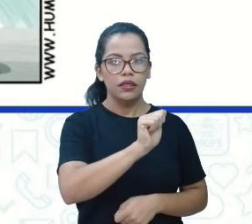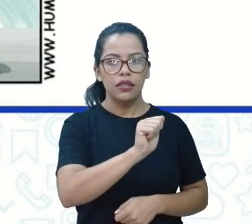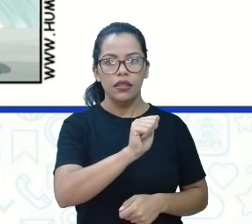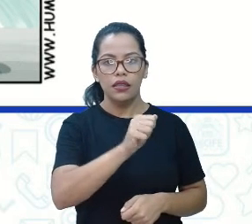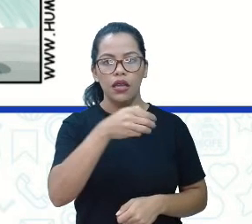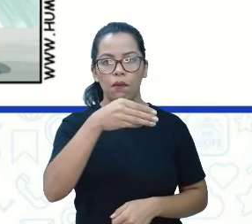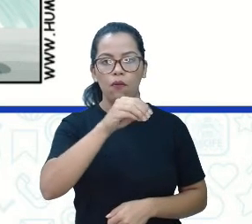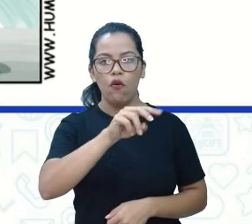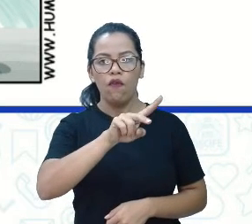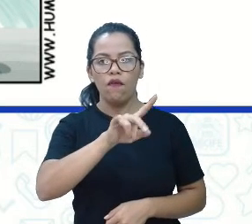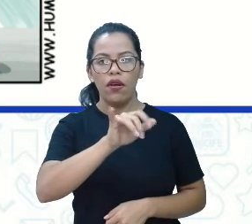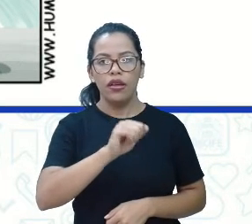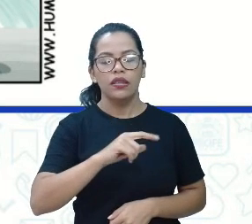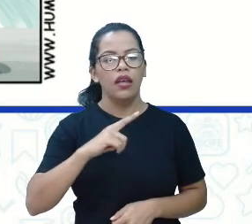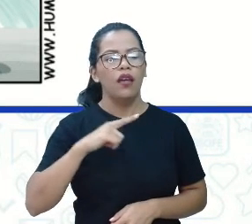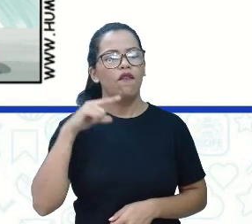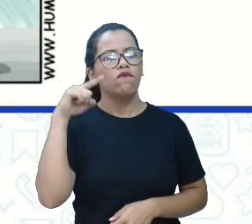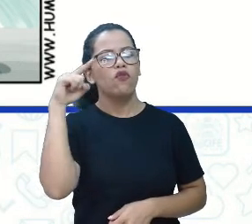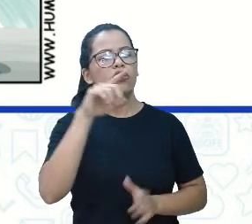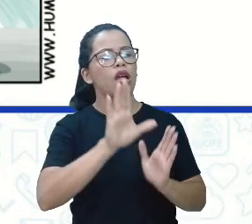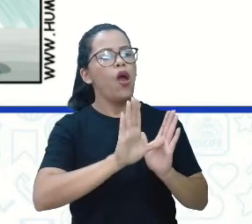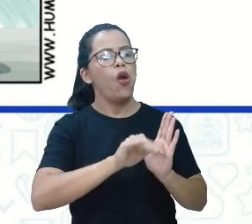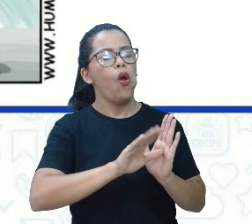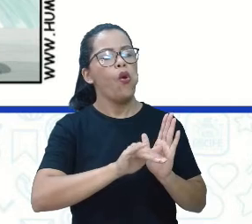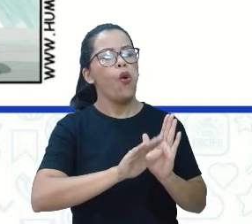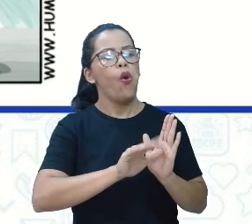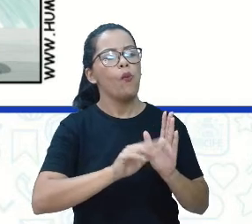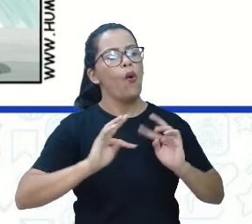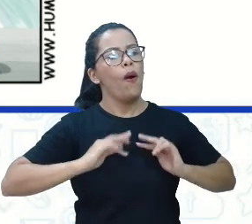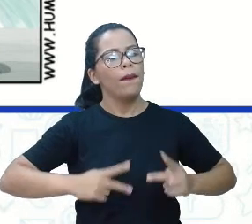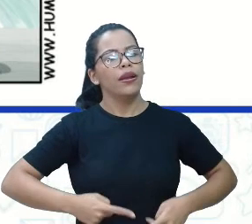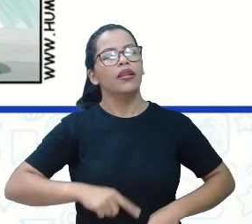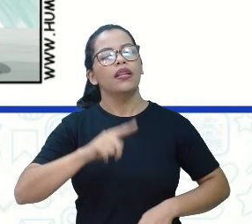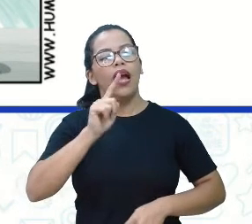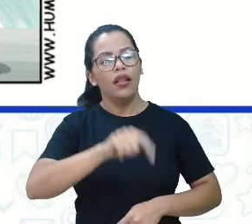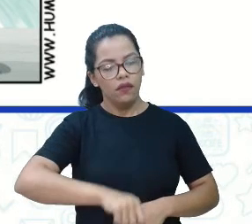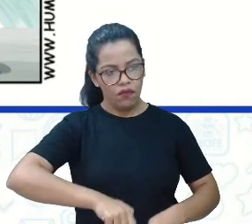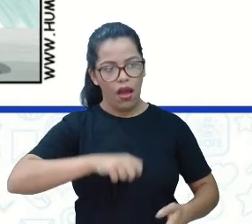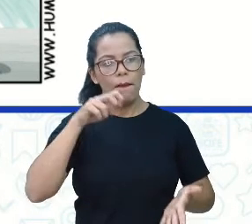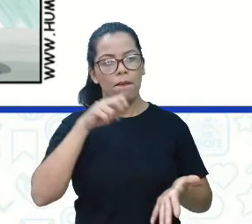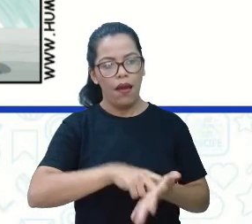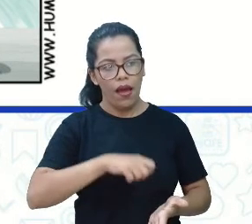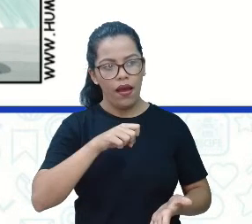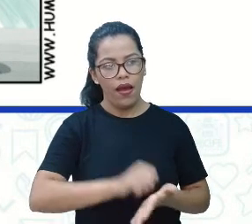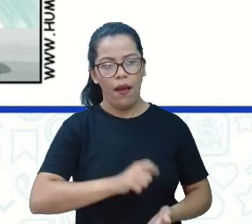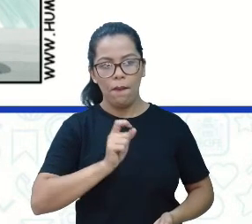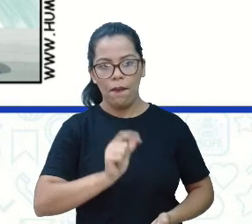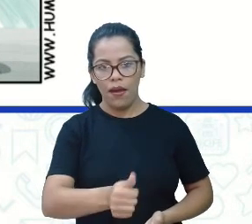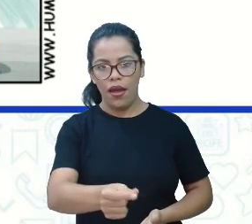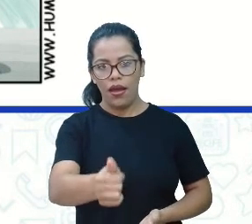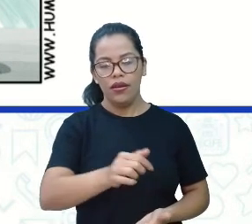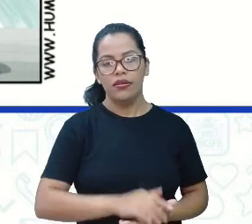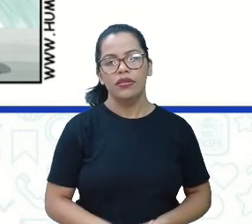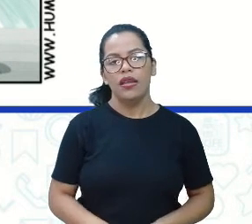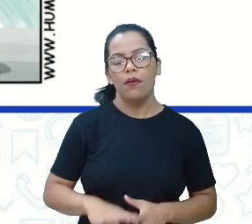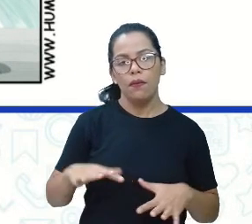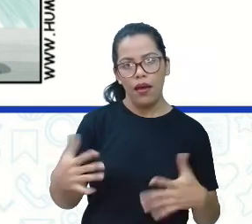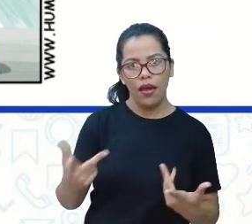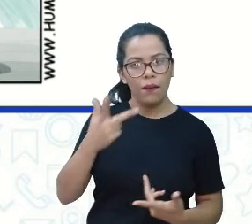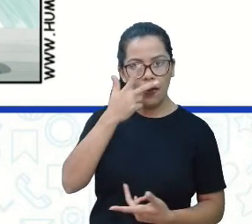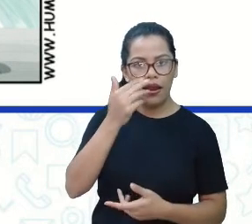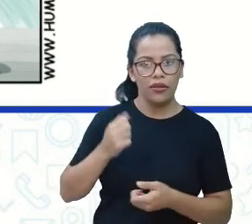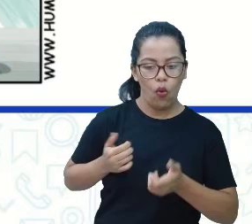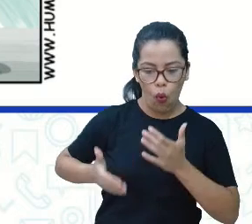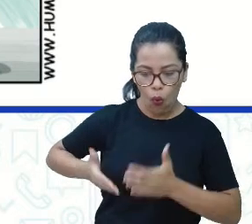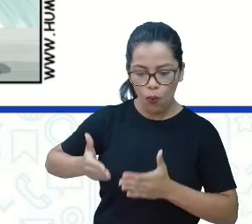tem: você roubou um ser humano, vai pagar pela eternidade. Como se o robozinho tivesse, de fato, pego alguma coisa do ser humano,